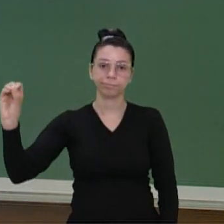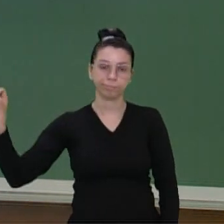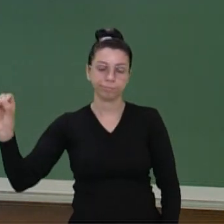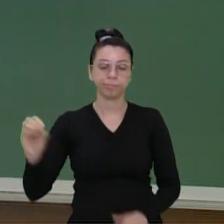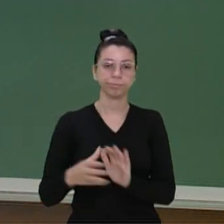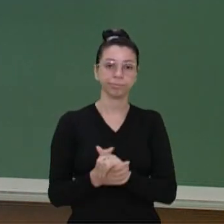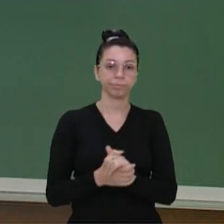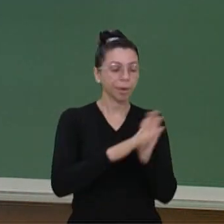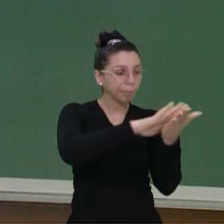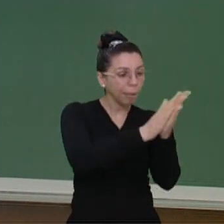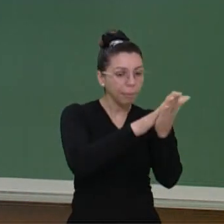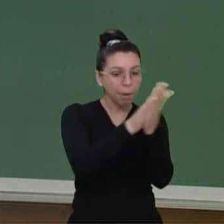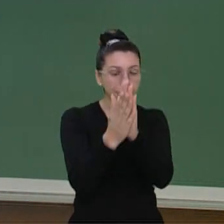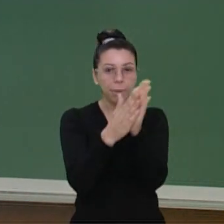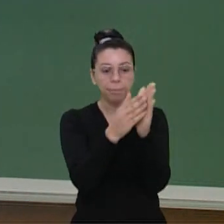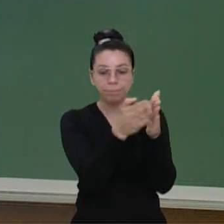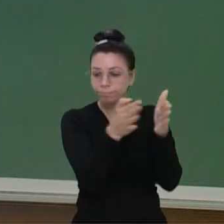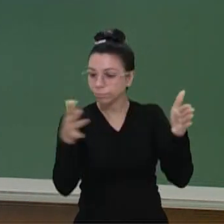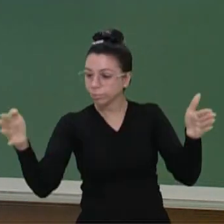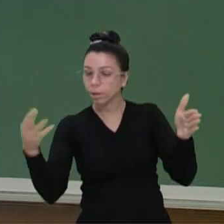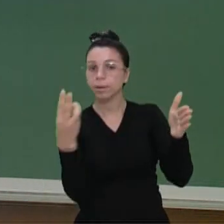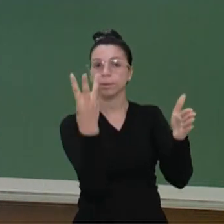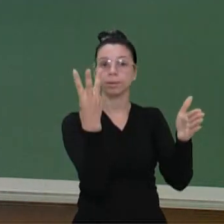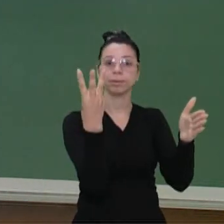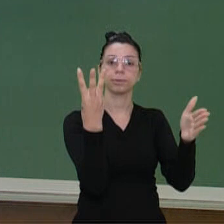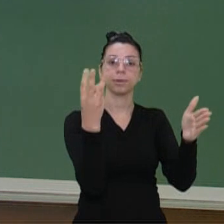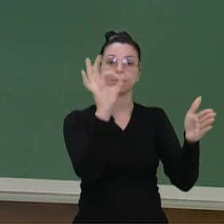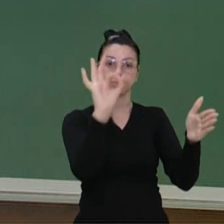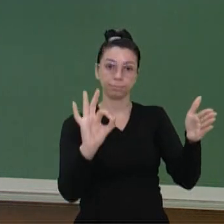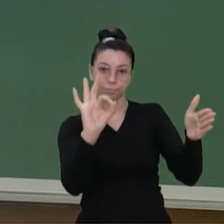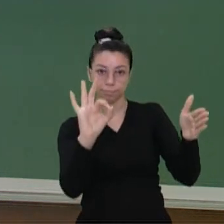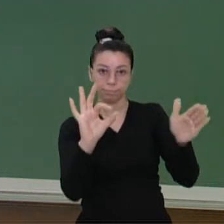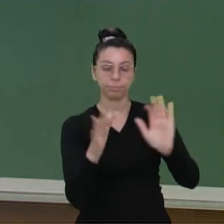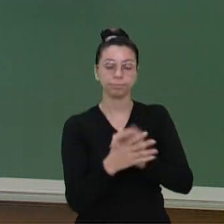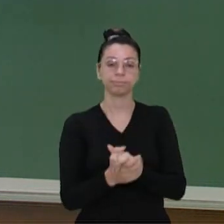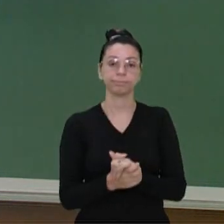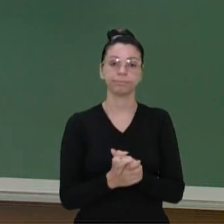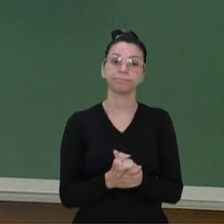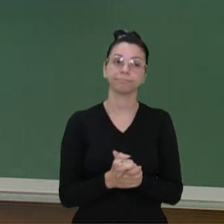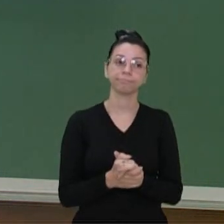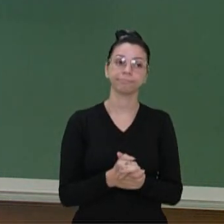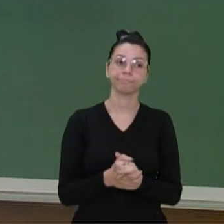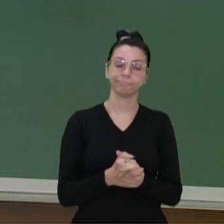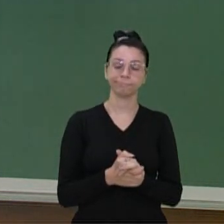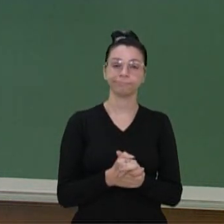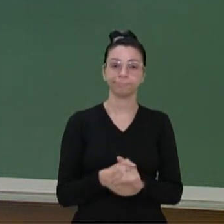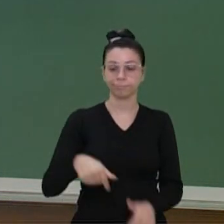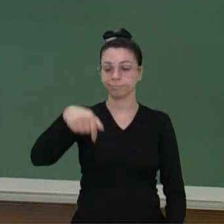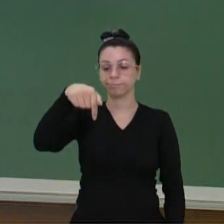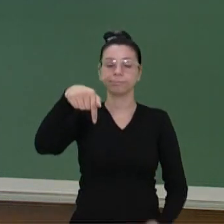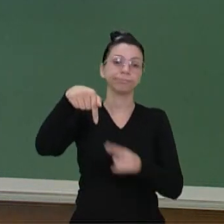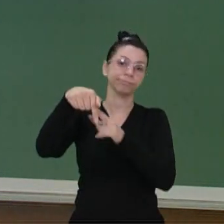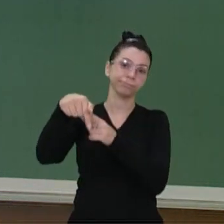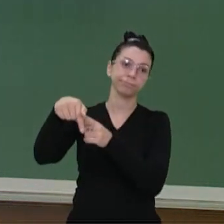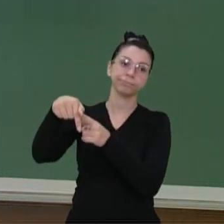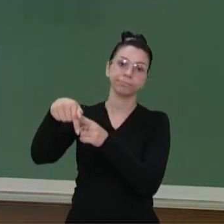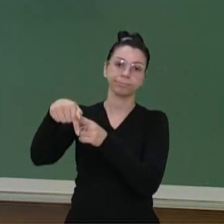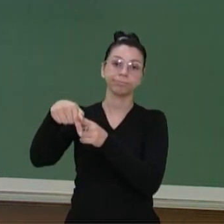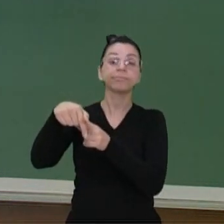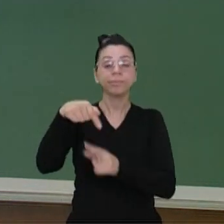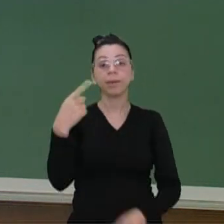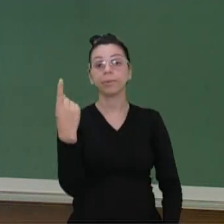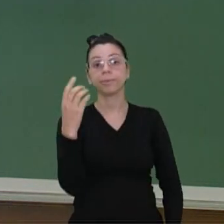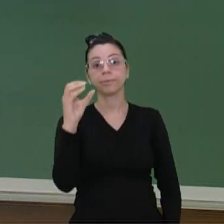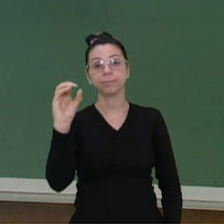é de 3%. Então, você vai ter que lembrar aqui. Vamos lembrar. O Q é o nosso